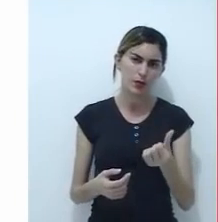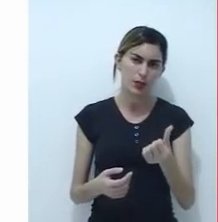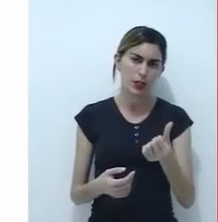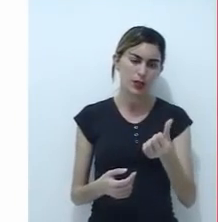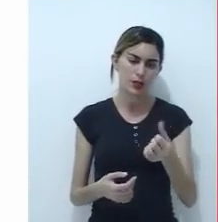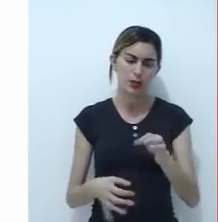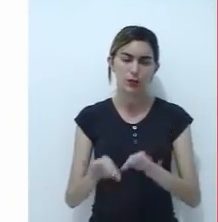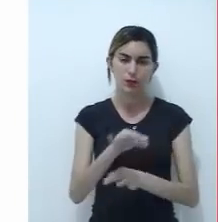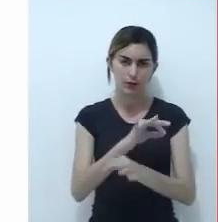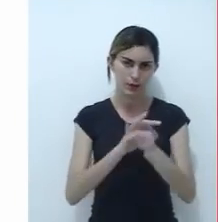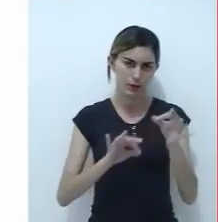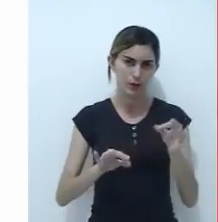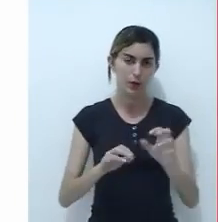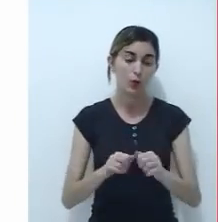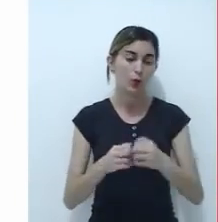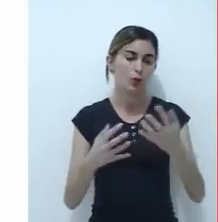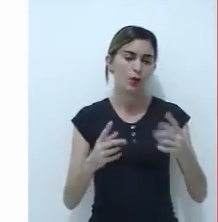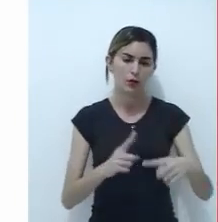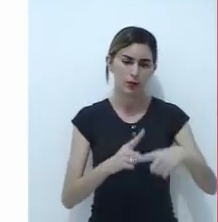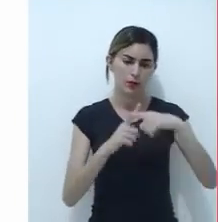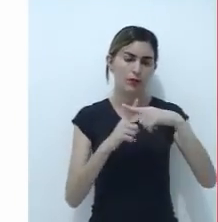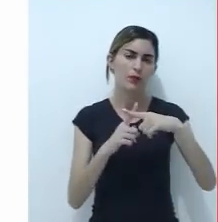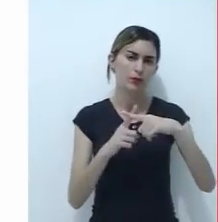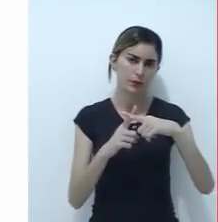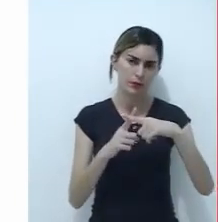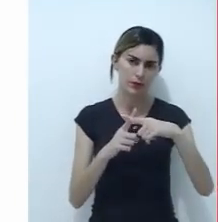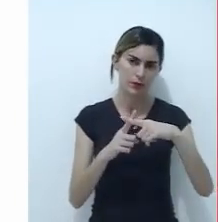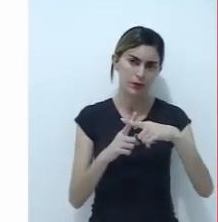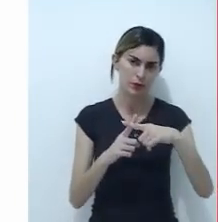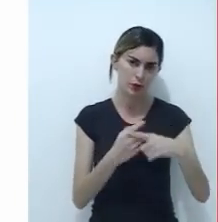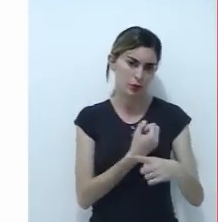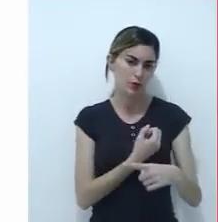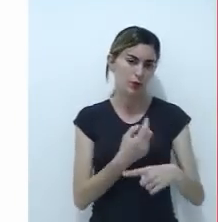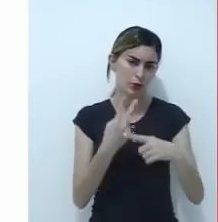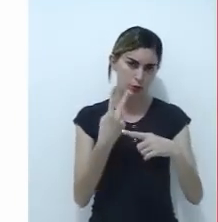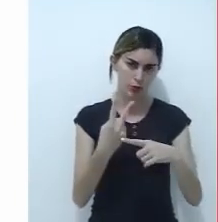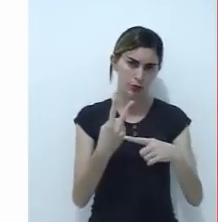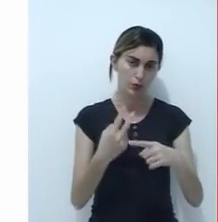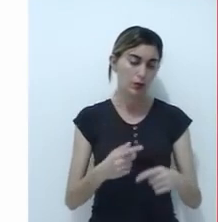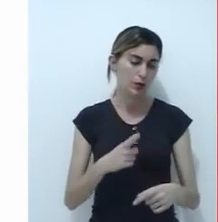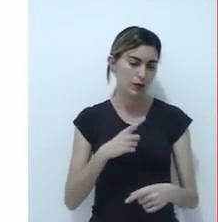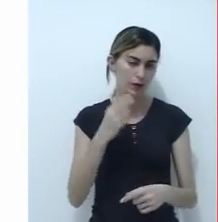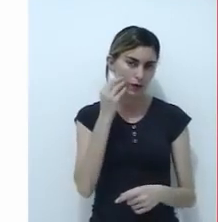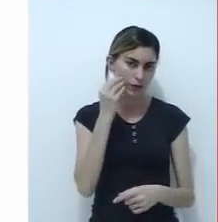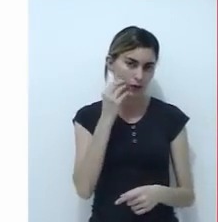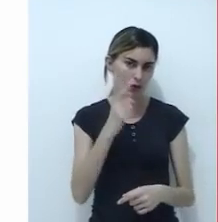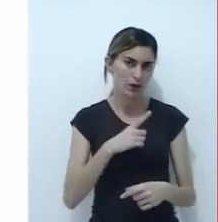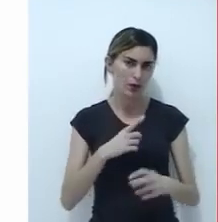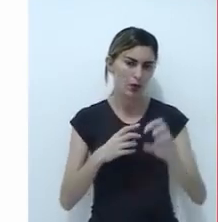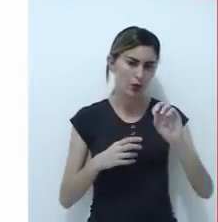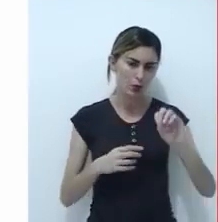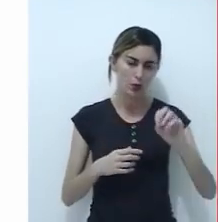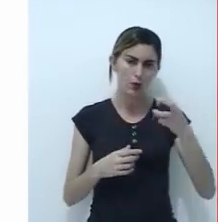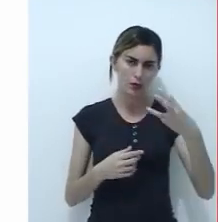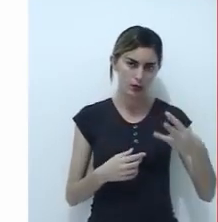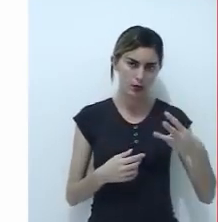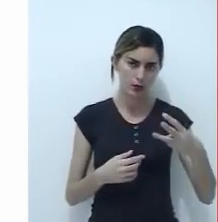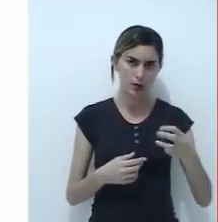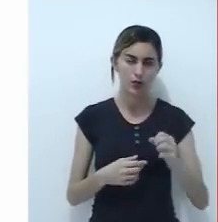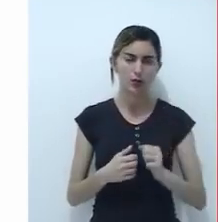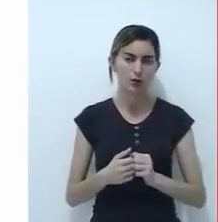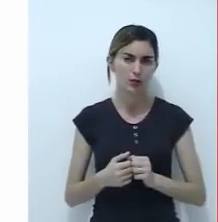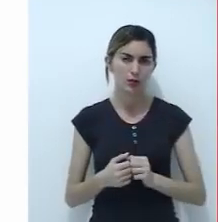6 moléculas. Então, quando eu multiplico, né, por o número 2, veja que eu tenho ali oxigênio